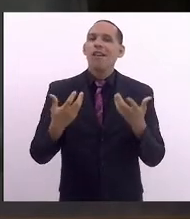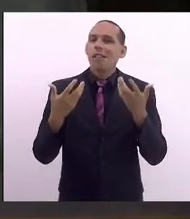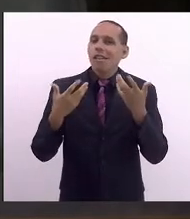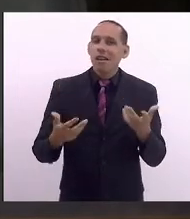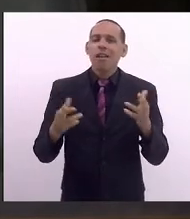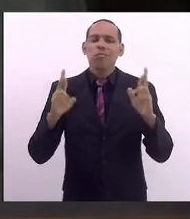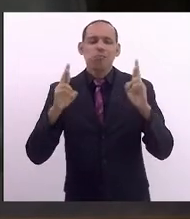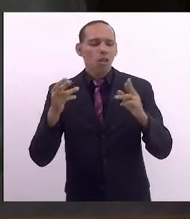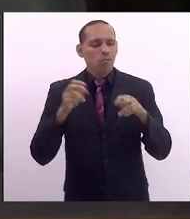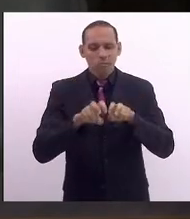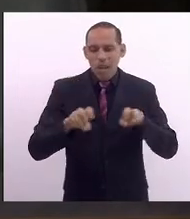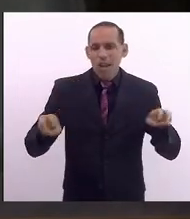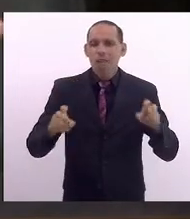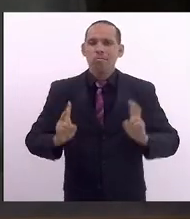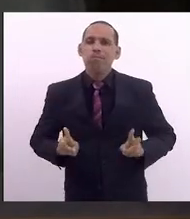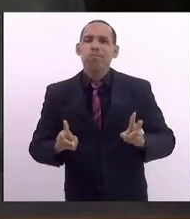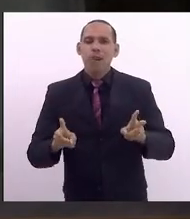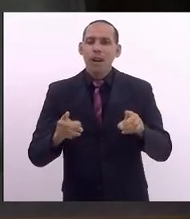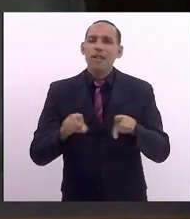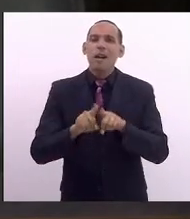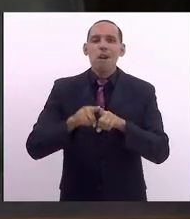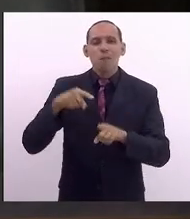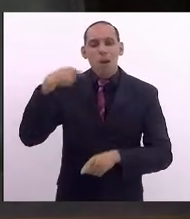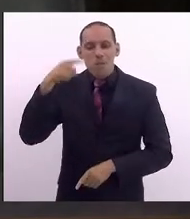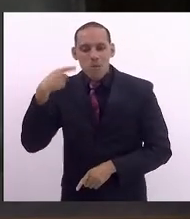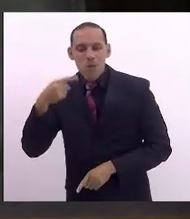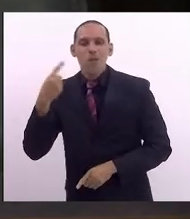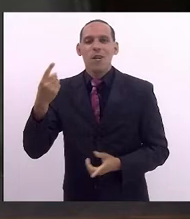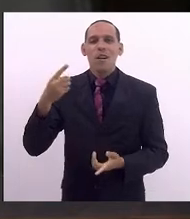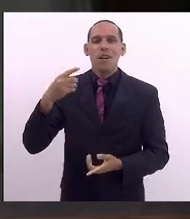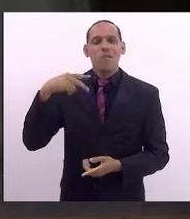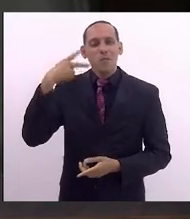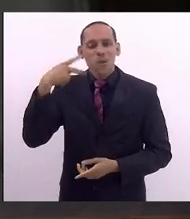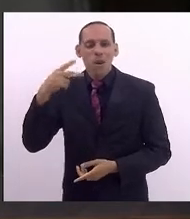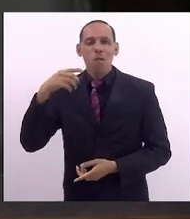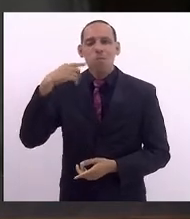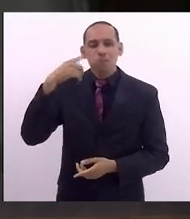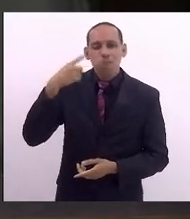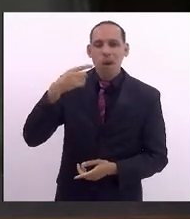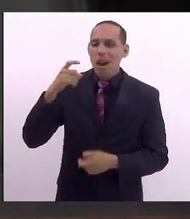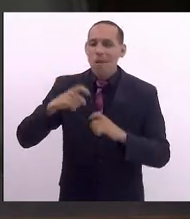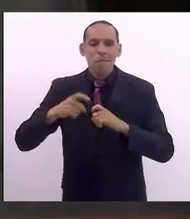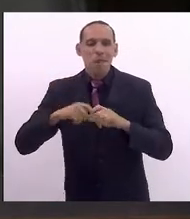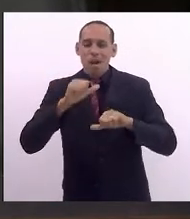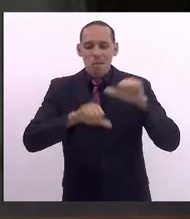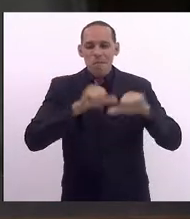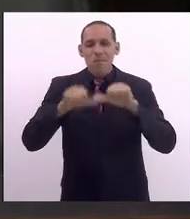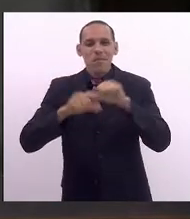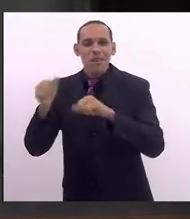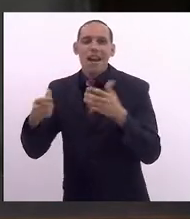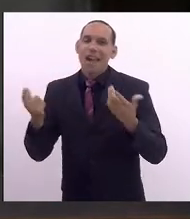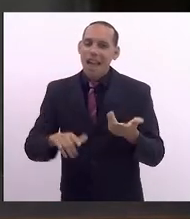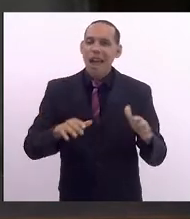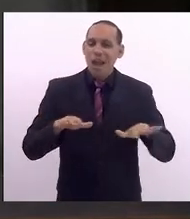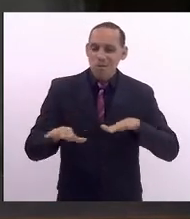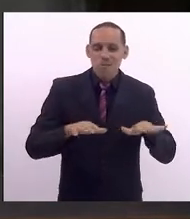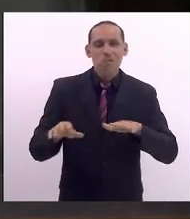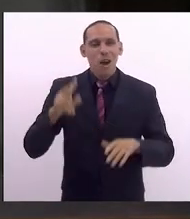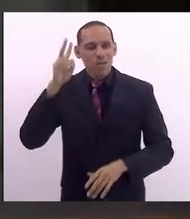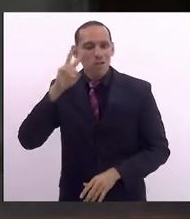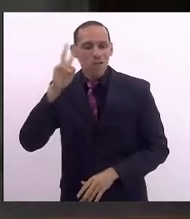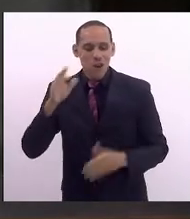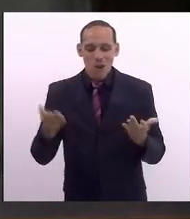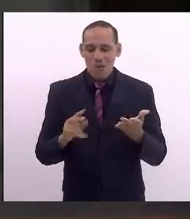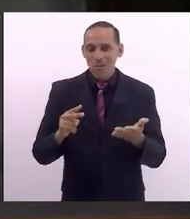aqui na mesa, eu espero que um dia sejam políticos, advogados, médicos e tudo que eles desejarem, né? Eu acho que esse é um movimento histórico que está acontecendo